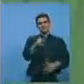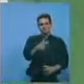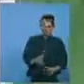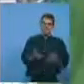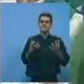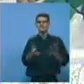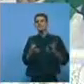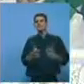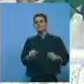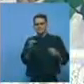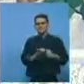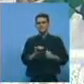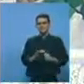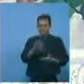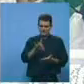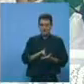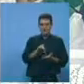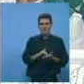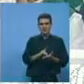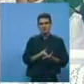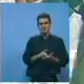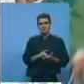nós queremos fazer hoje à noite?